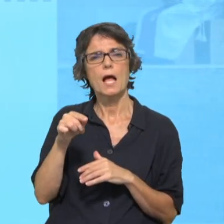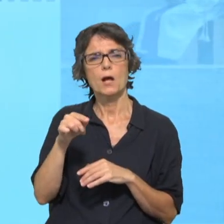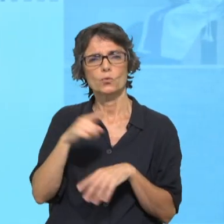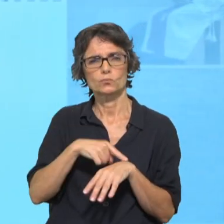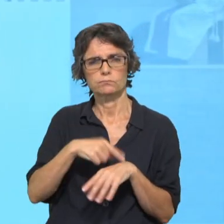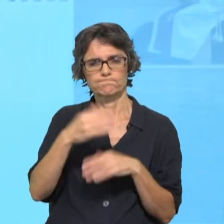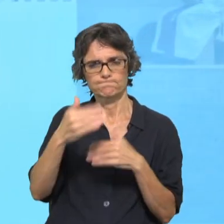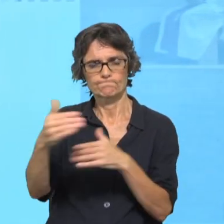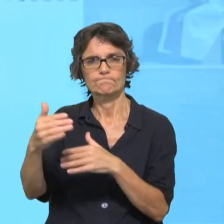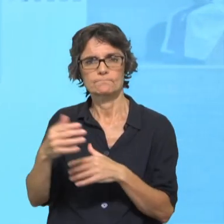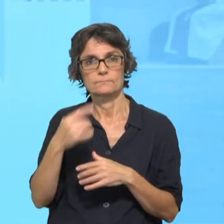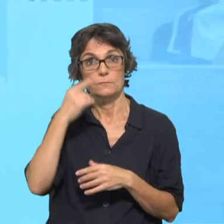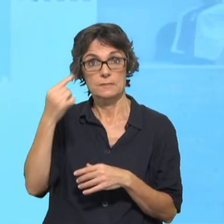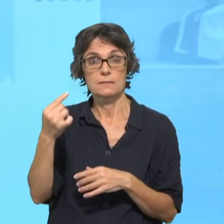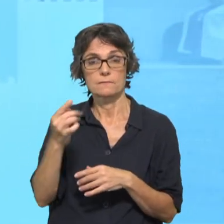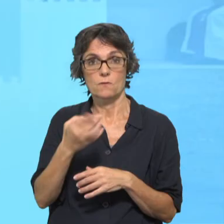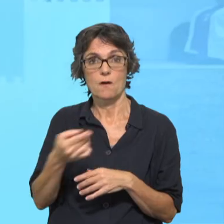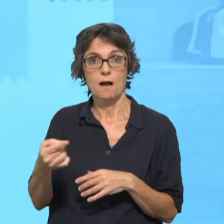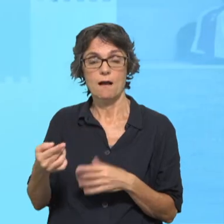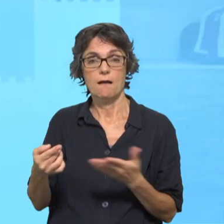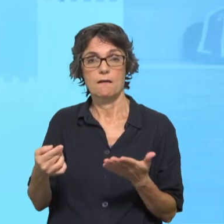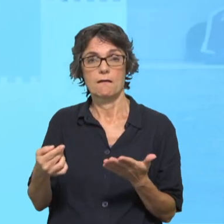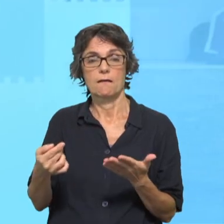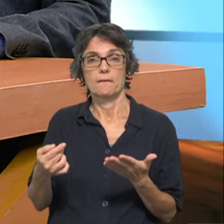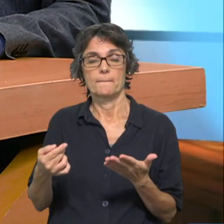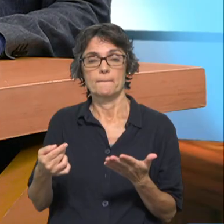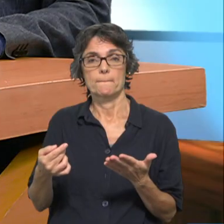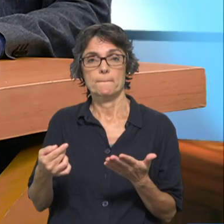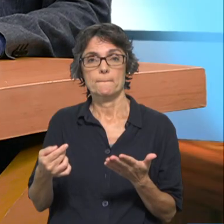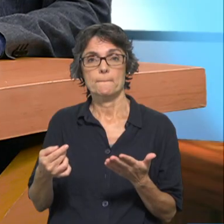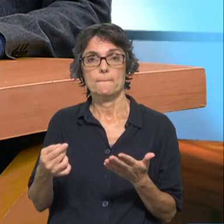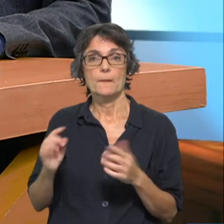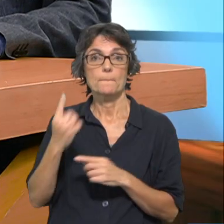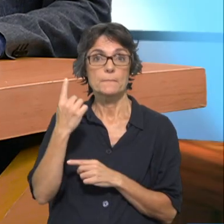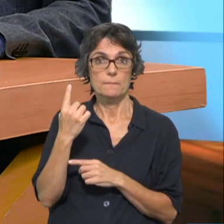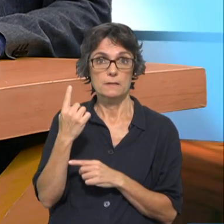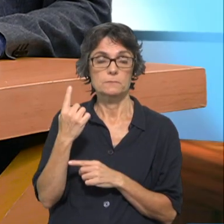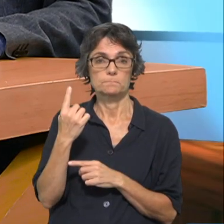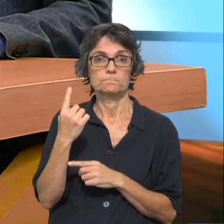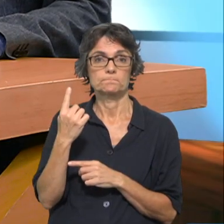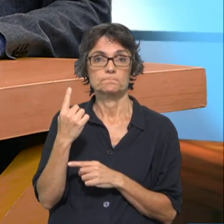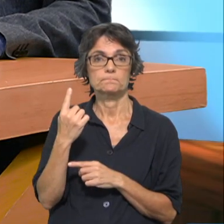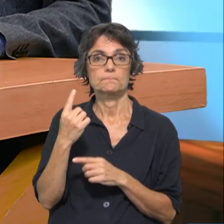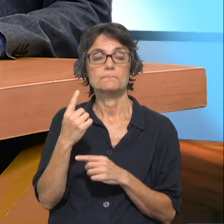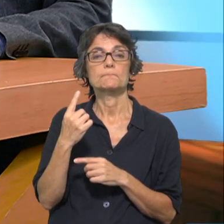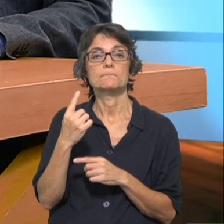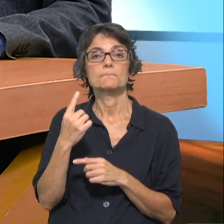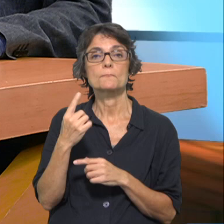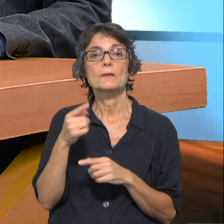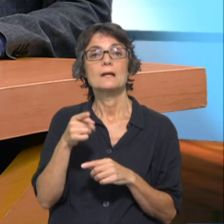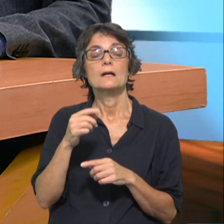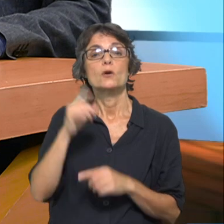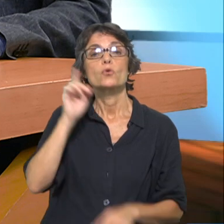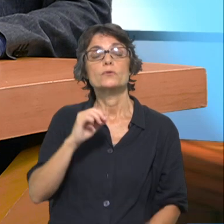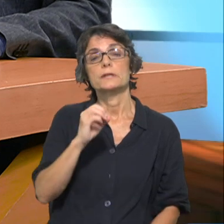estava a pedir que os referisses, desde esta vigília penitencial. Sim, logo no dia 1 de outubro há